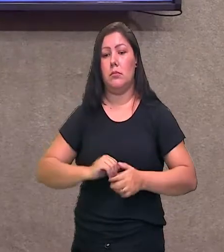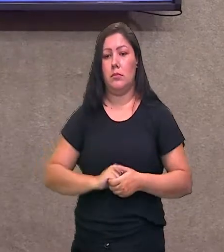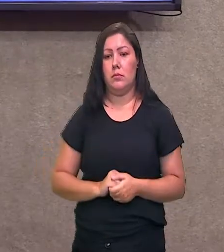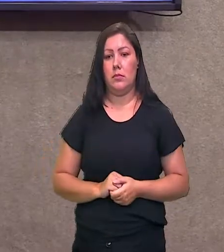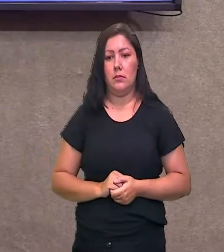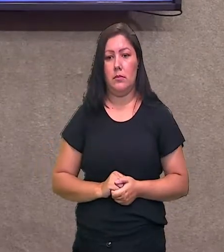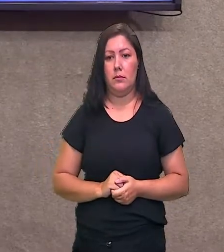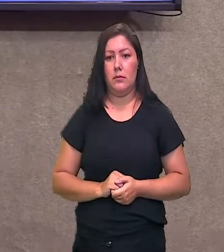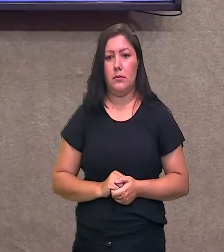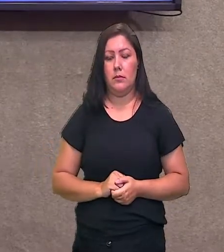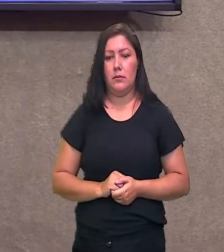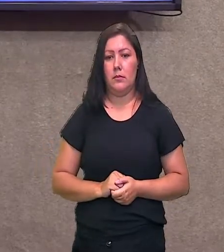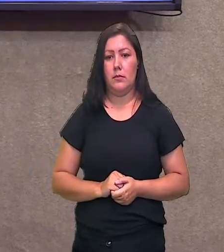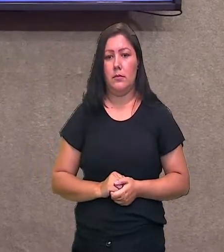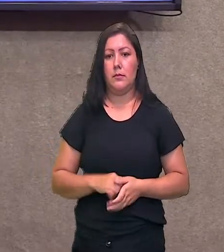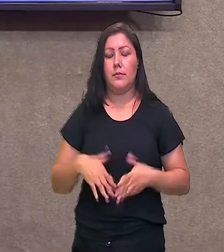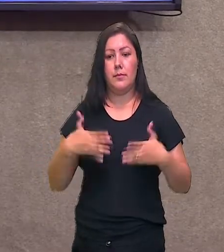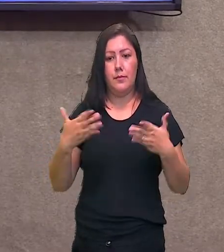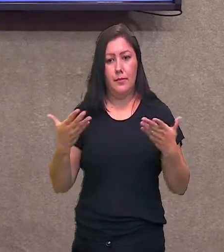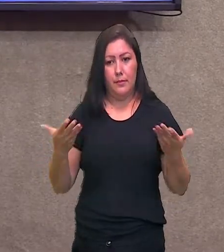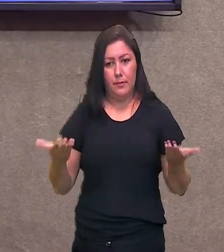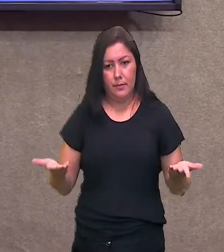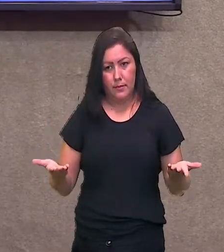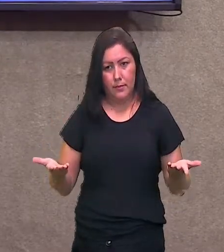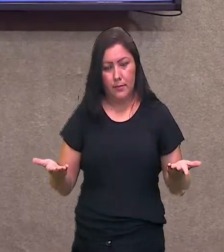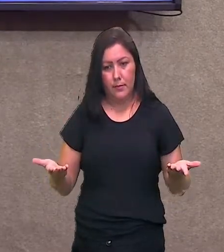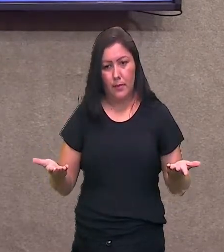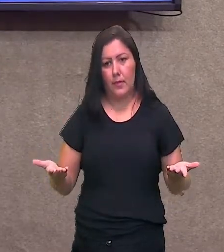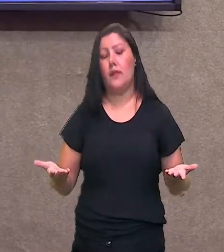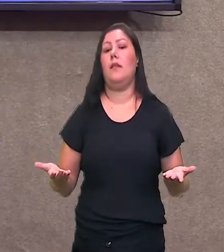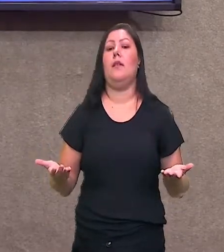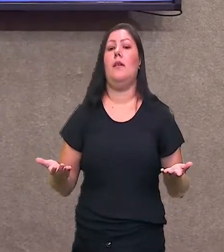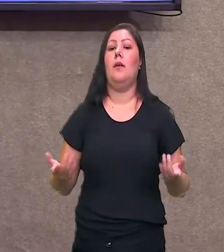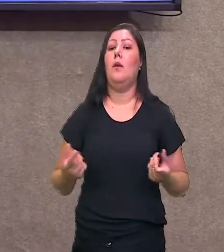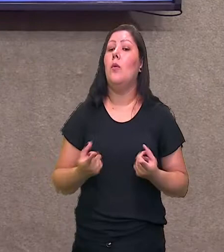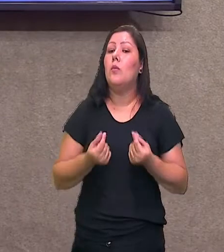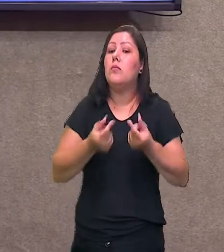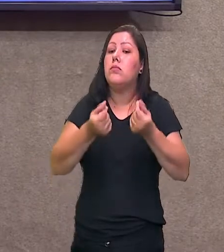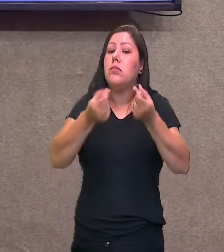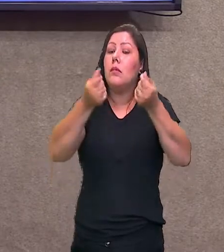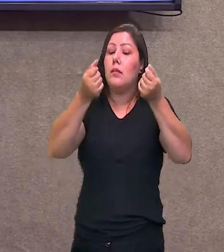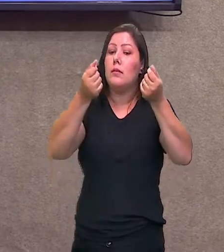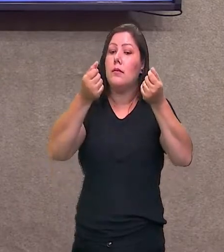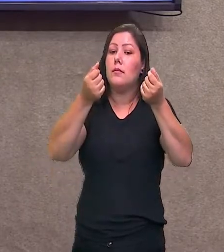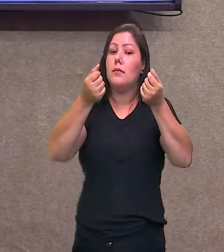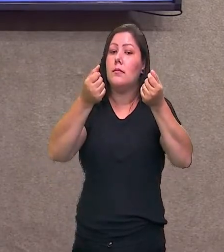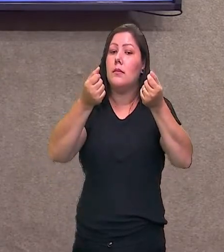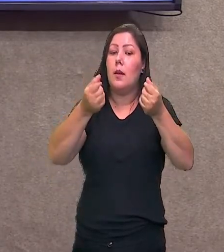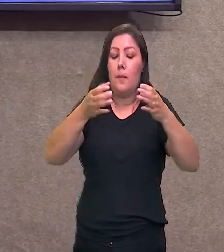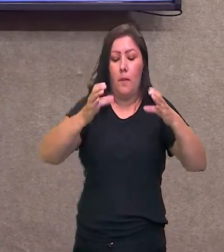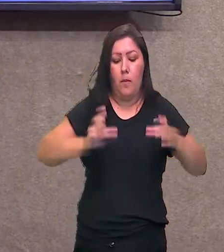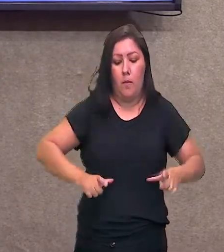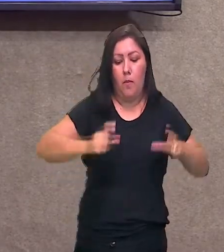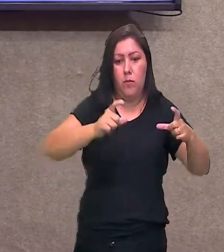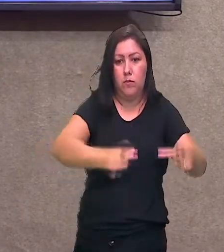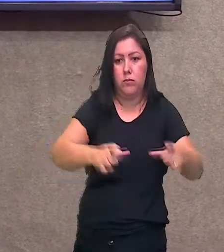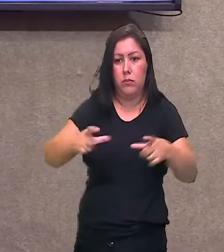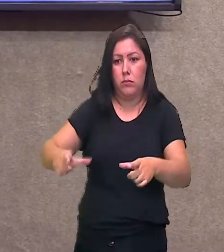Tranquilo? Então, no sistema capitalista, a propriedade ela